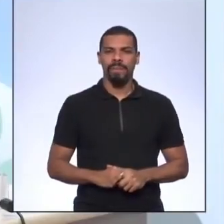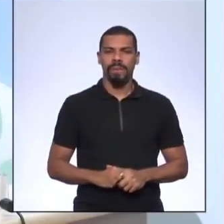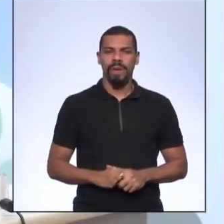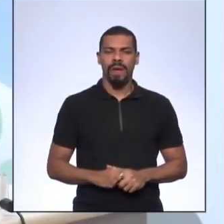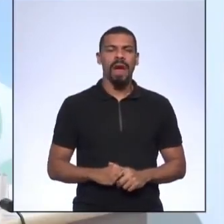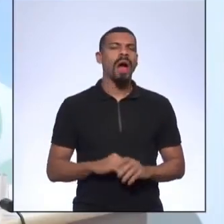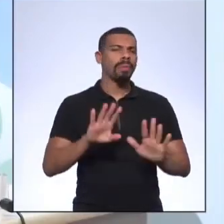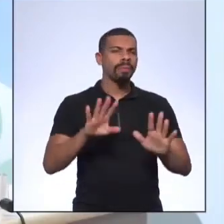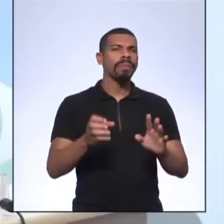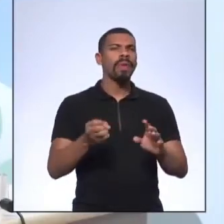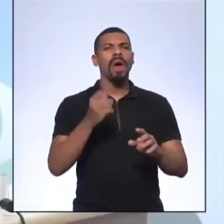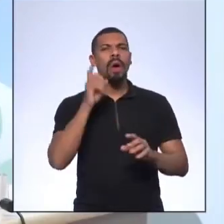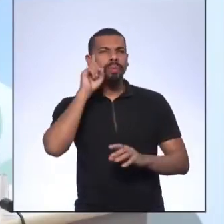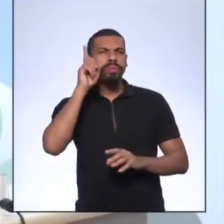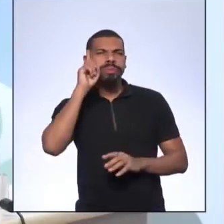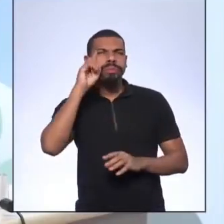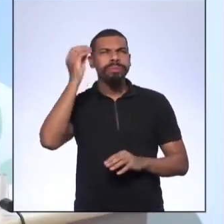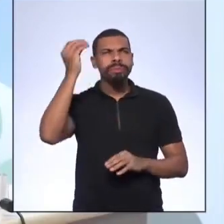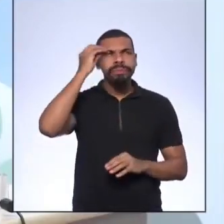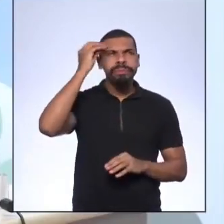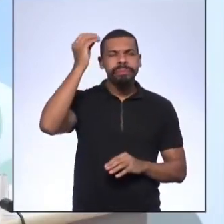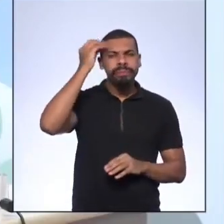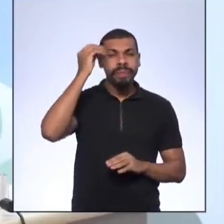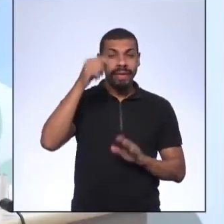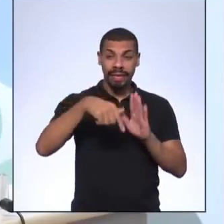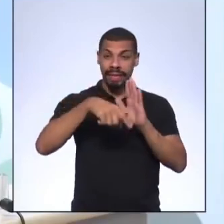algumas datas aí, tá? Antes de